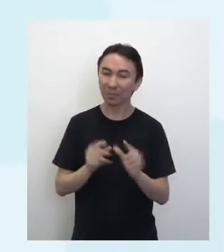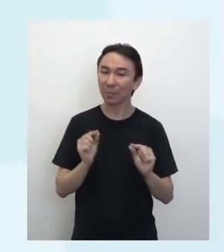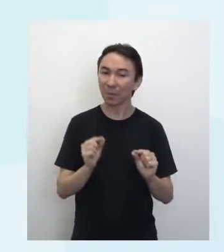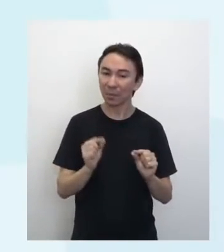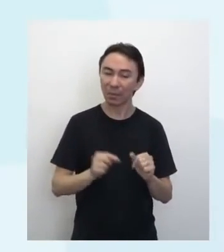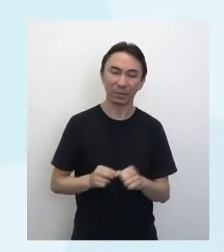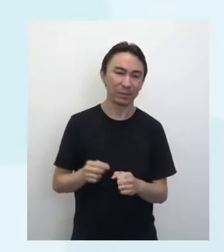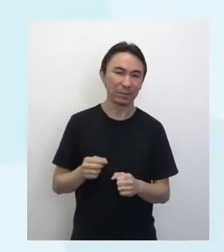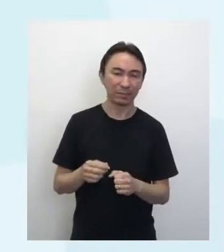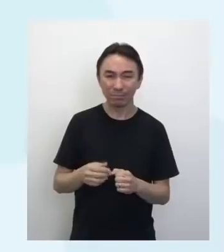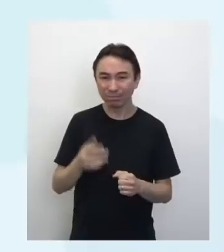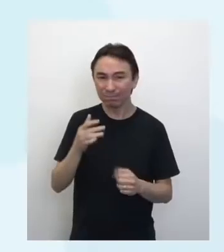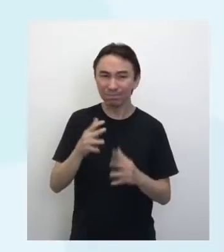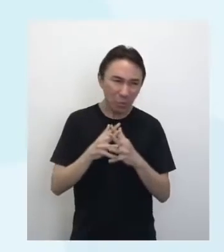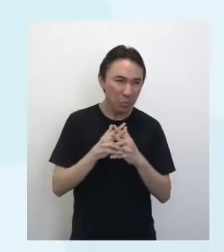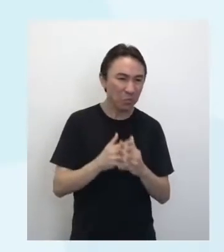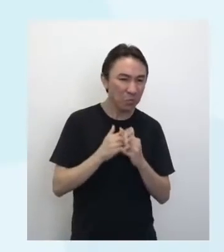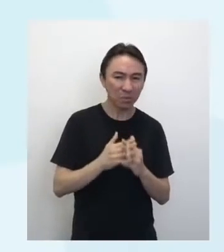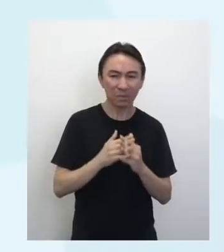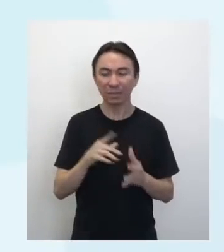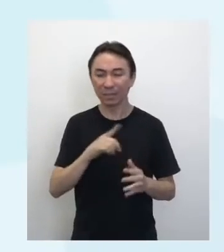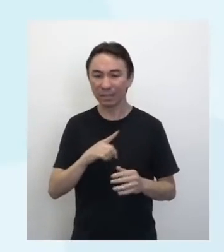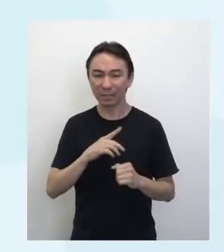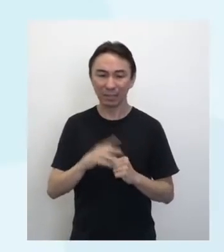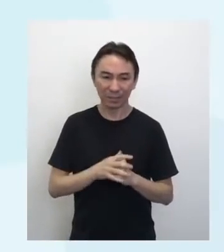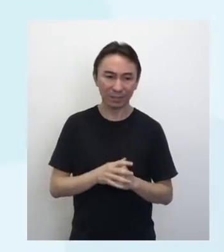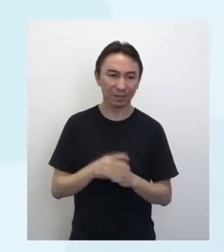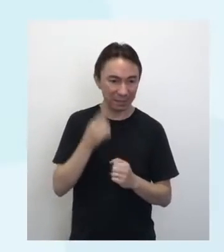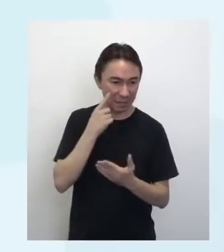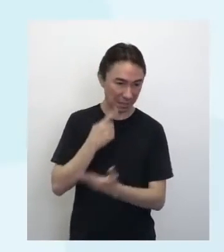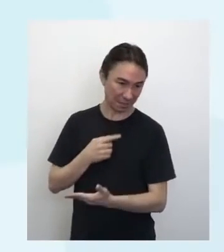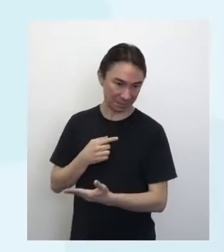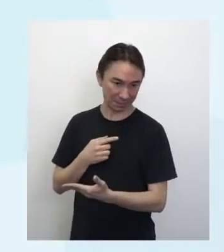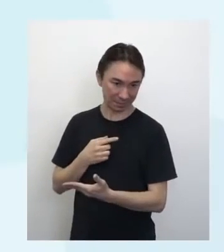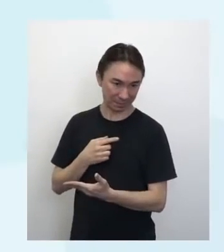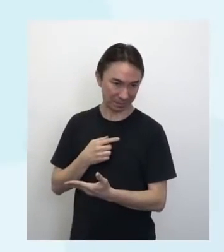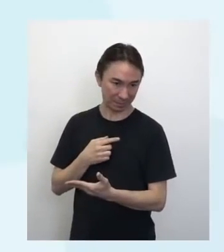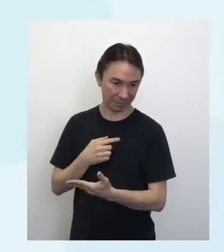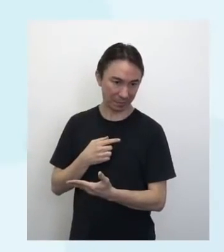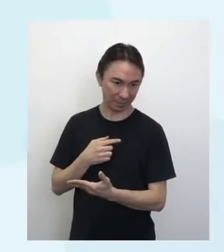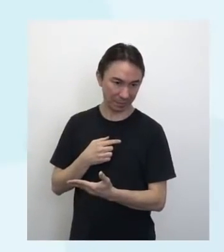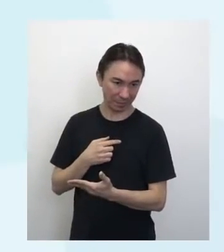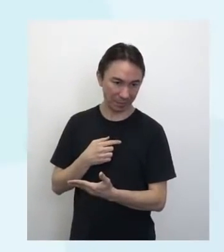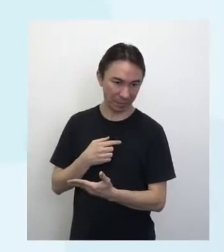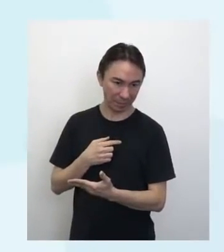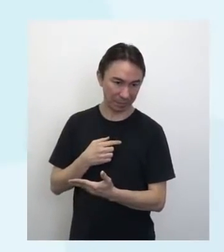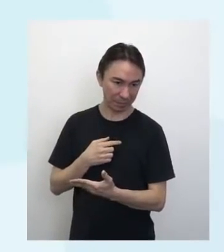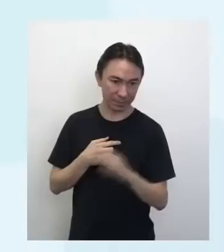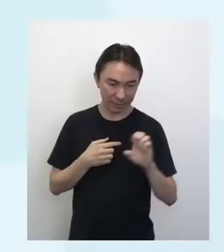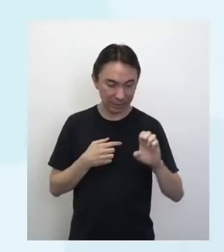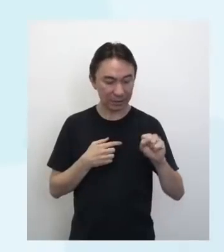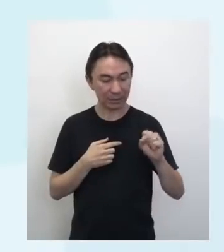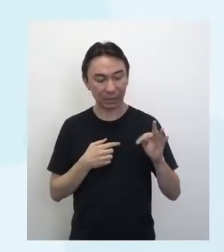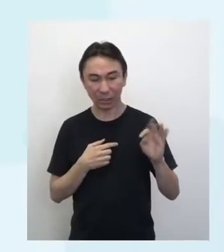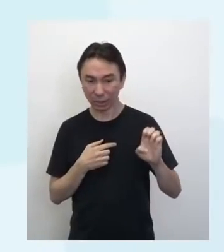tem que o pessoal confunde bastante que é o este e é o esse